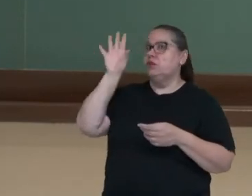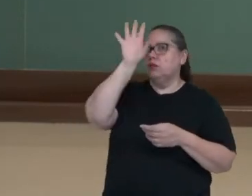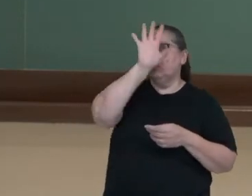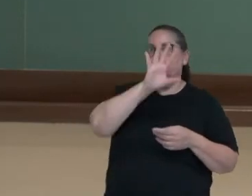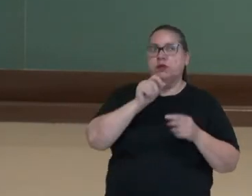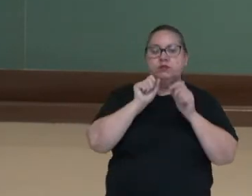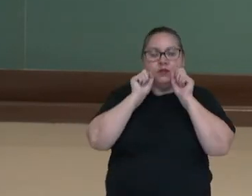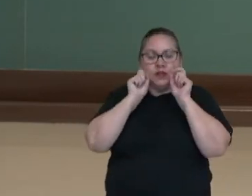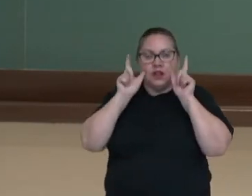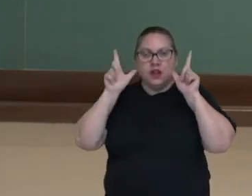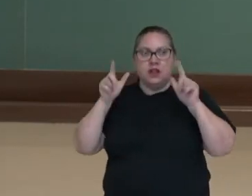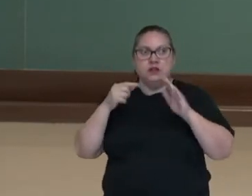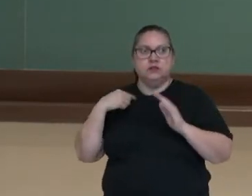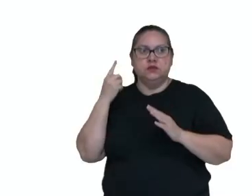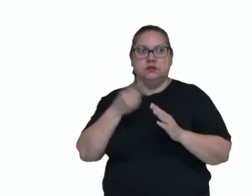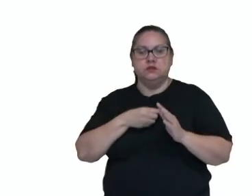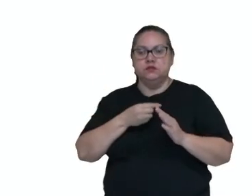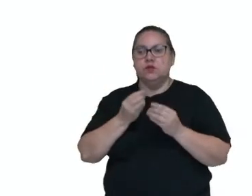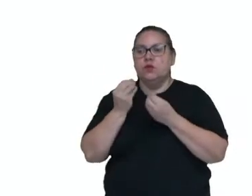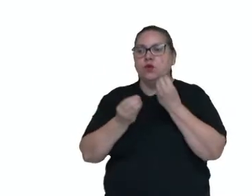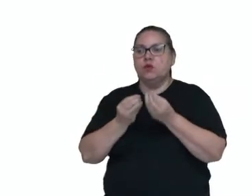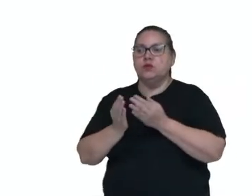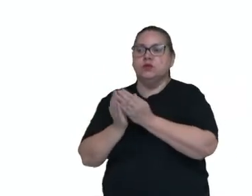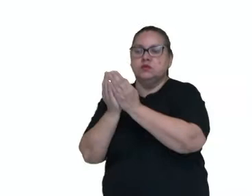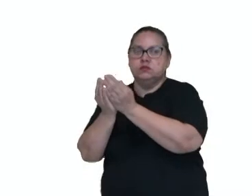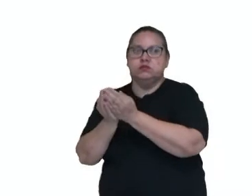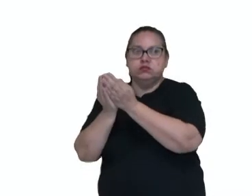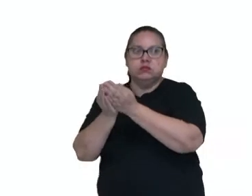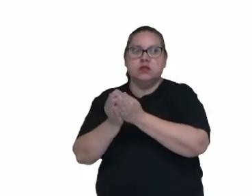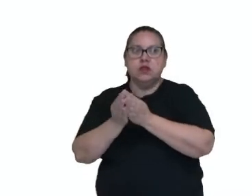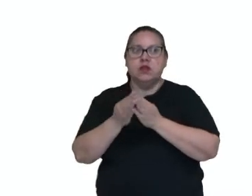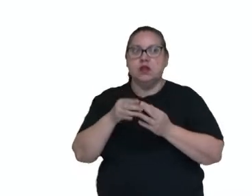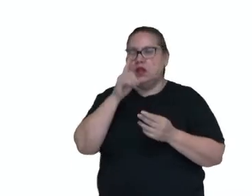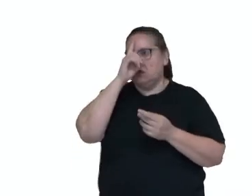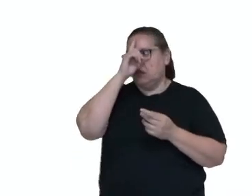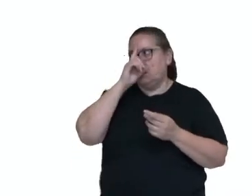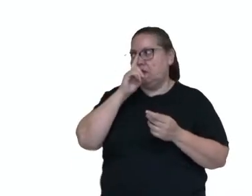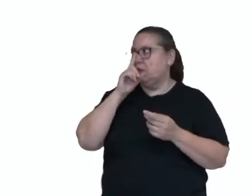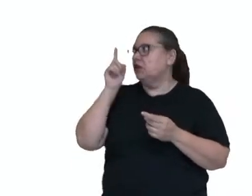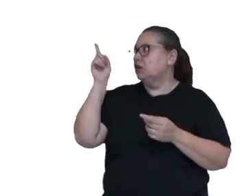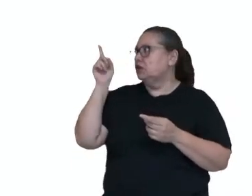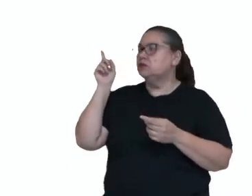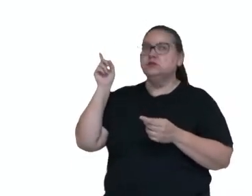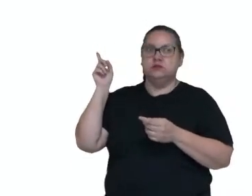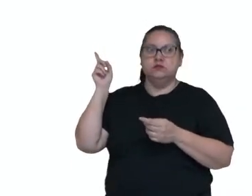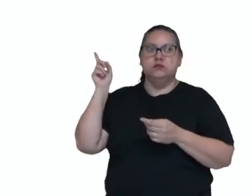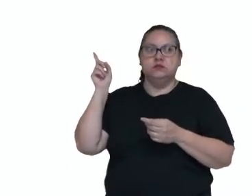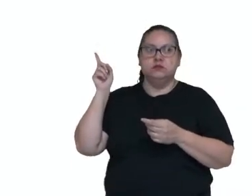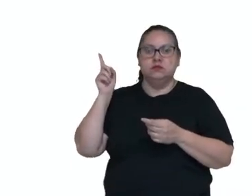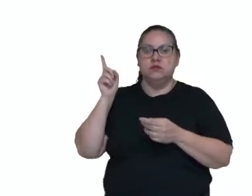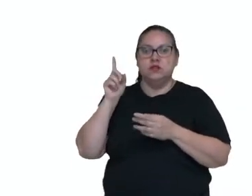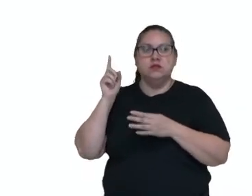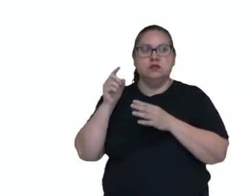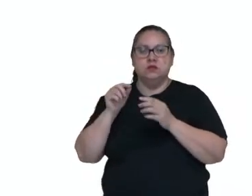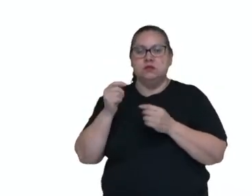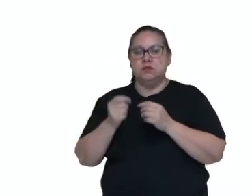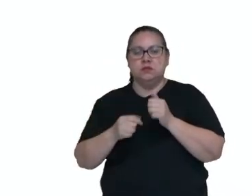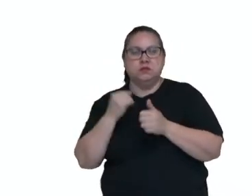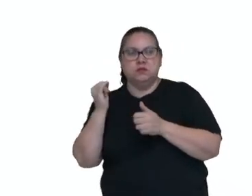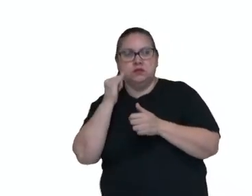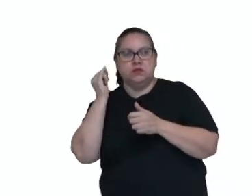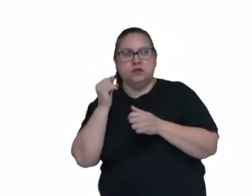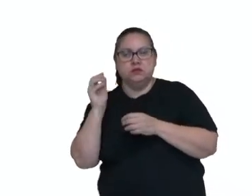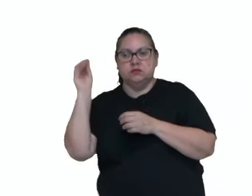a vinda deles. Olhe lá. Então, a parte em amarelo, de Cabo Verde, São Jorge da Minas, os principais portos que então vinham